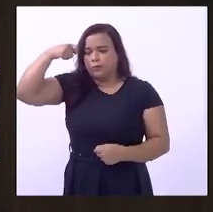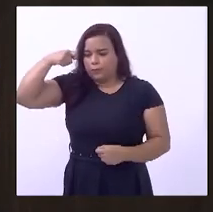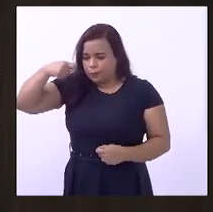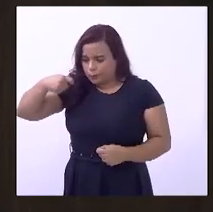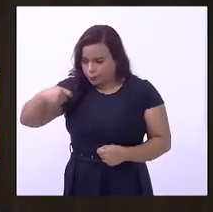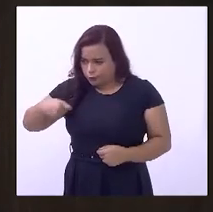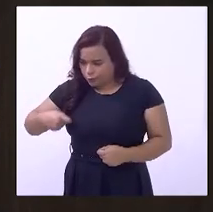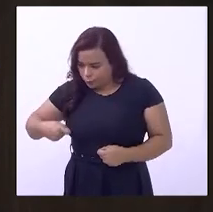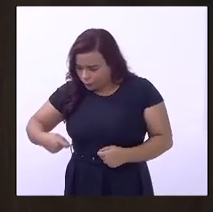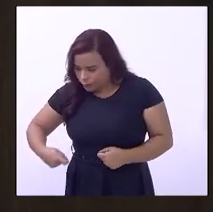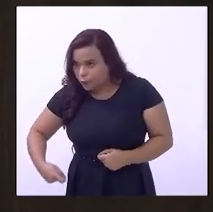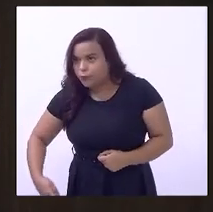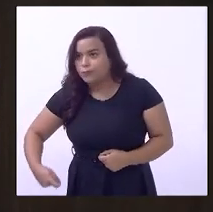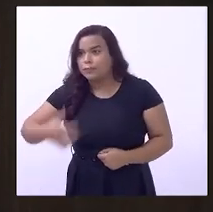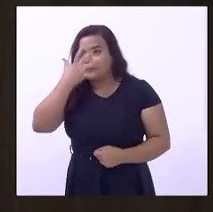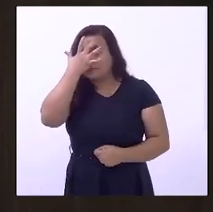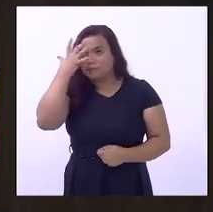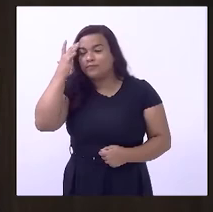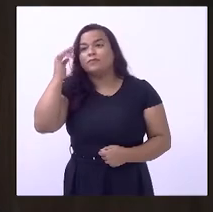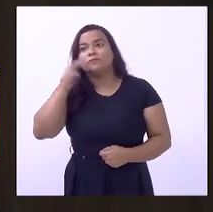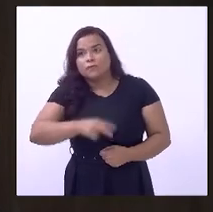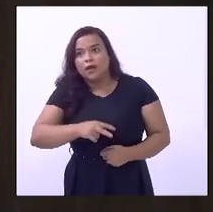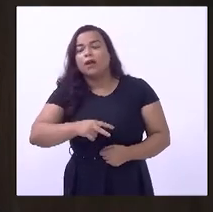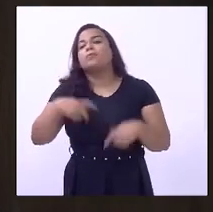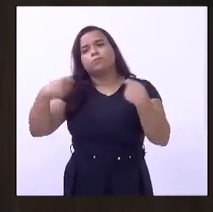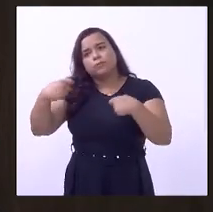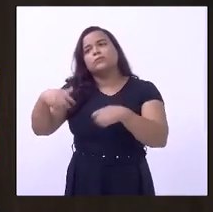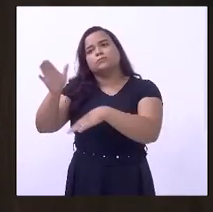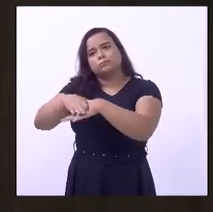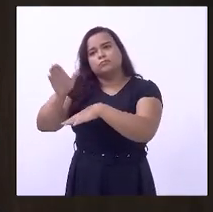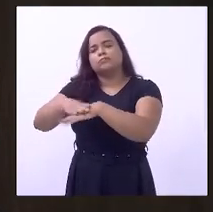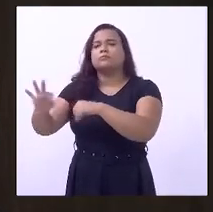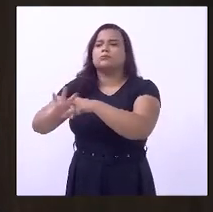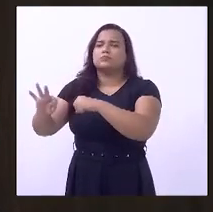técnica específica. Não é que o agente não possa